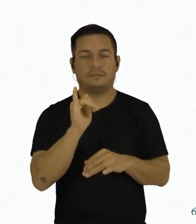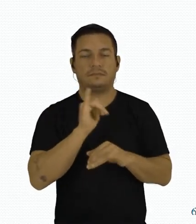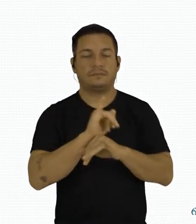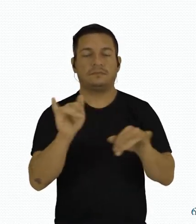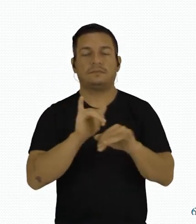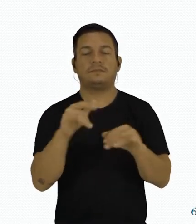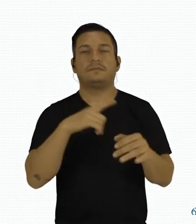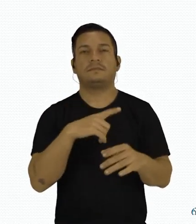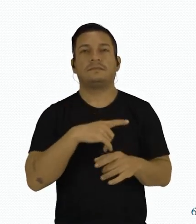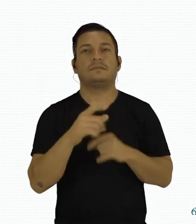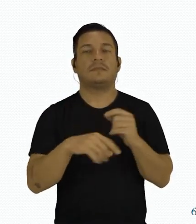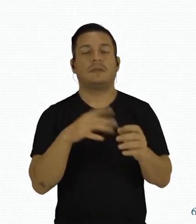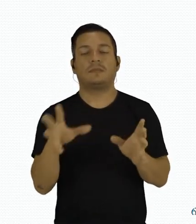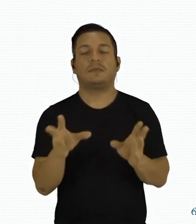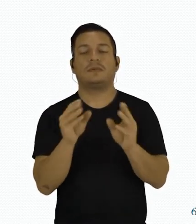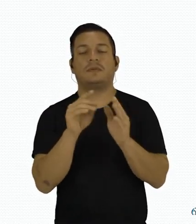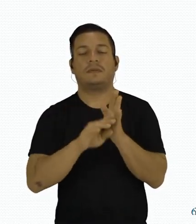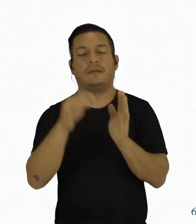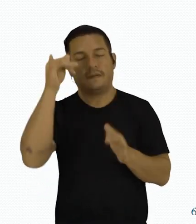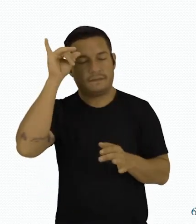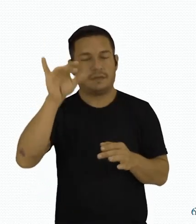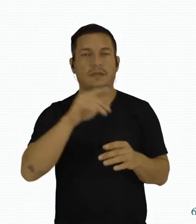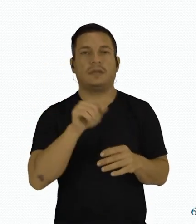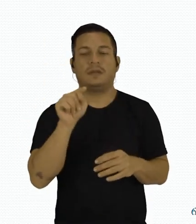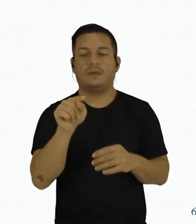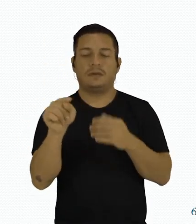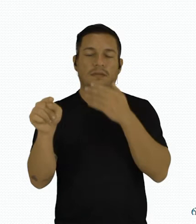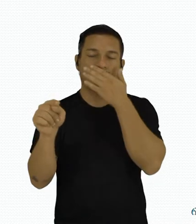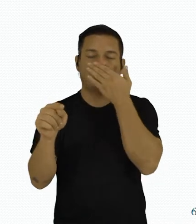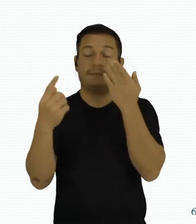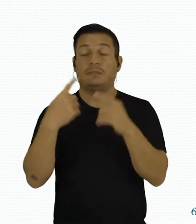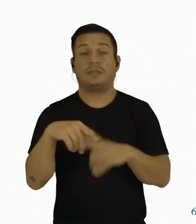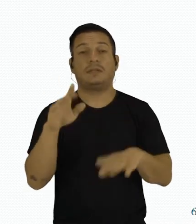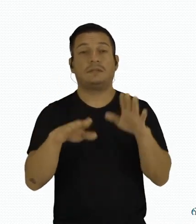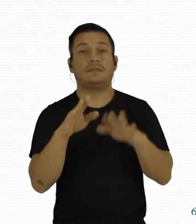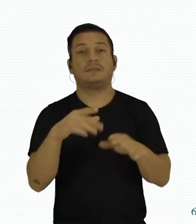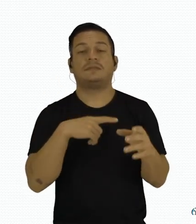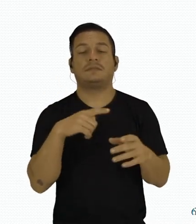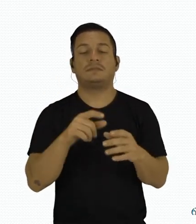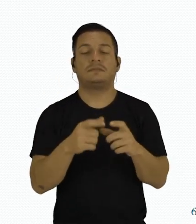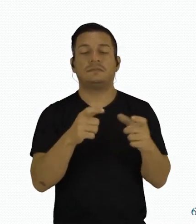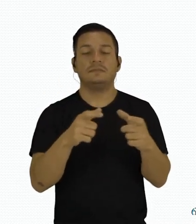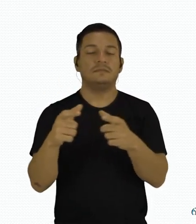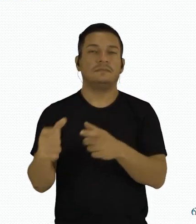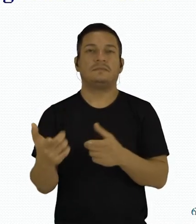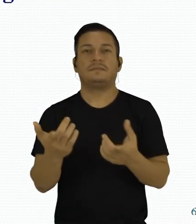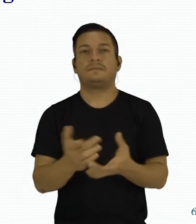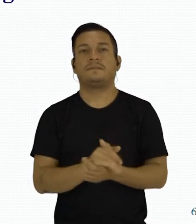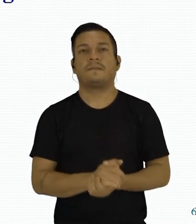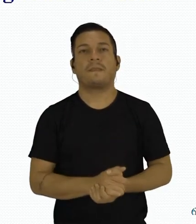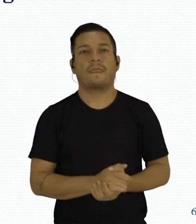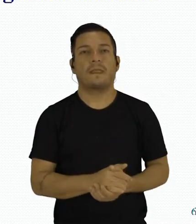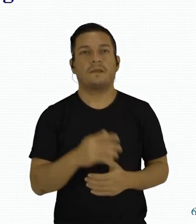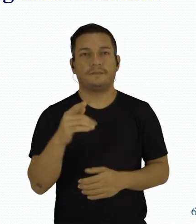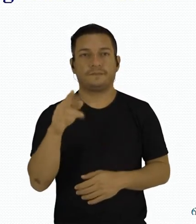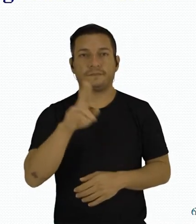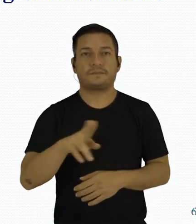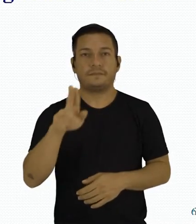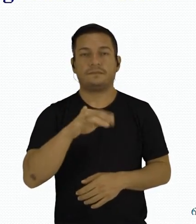aquela notação com reticência, que muitas vezes acaba ocupando muito espaço, né? Então, ó, quando você